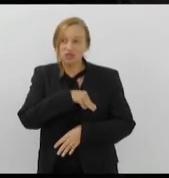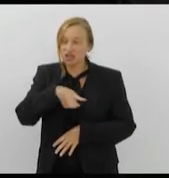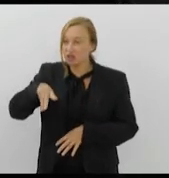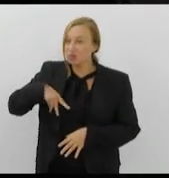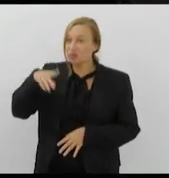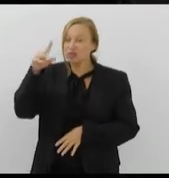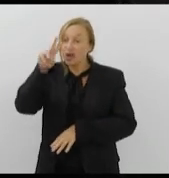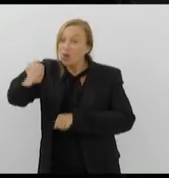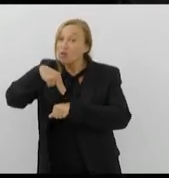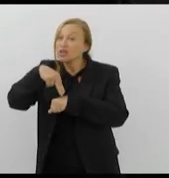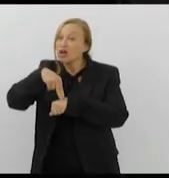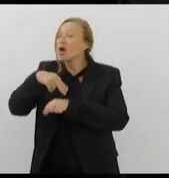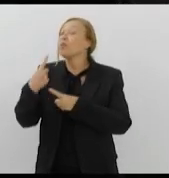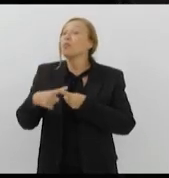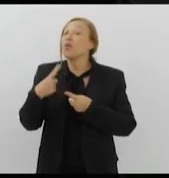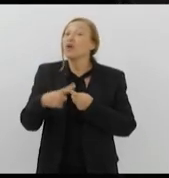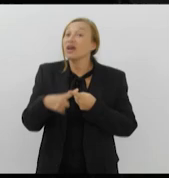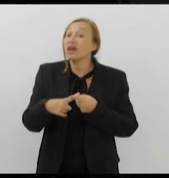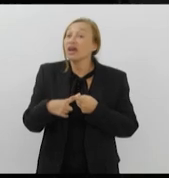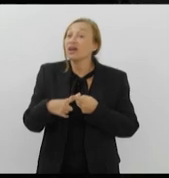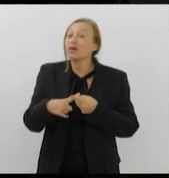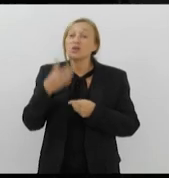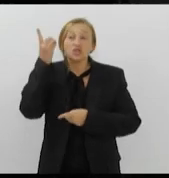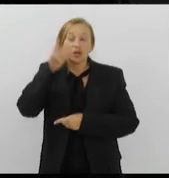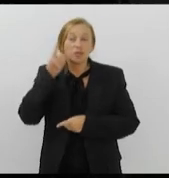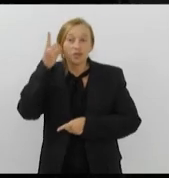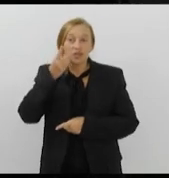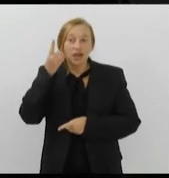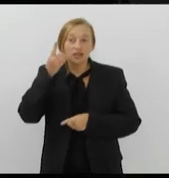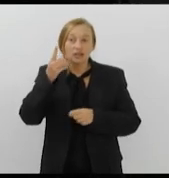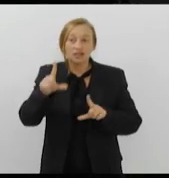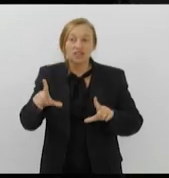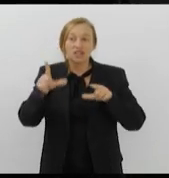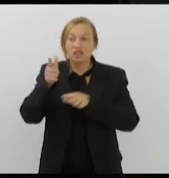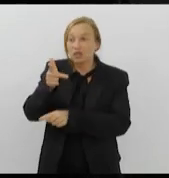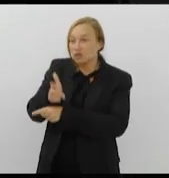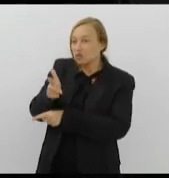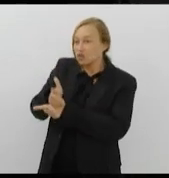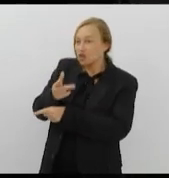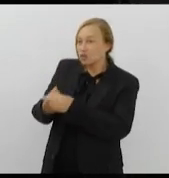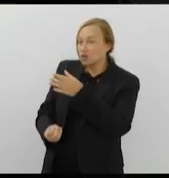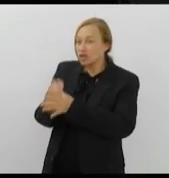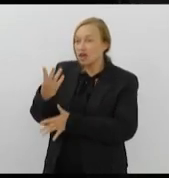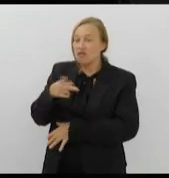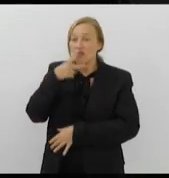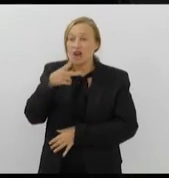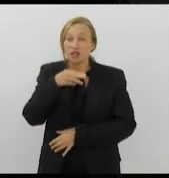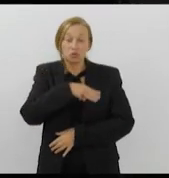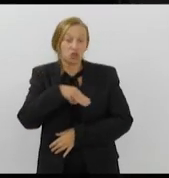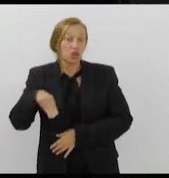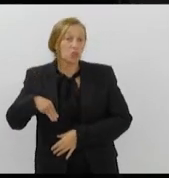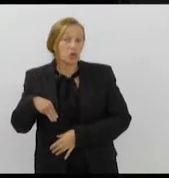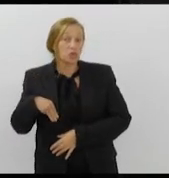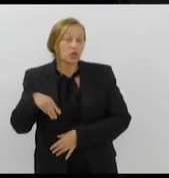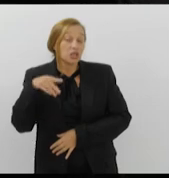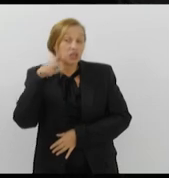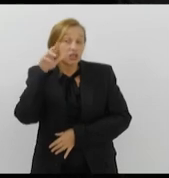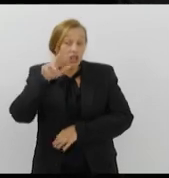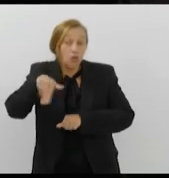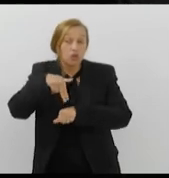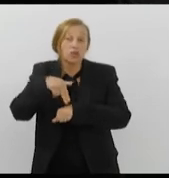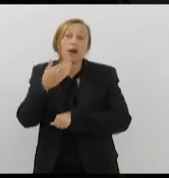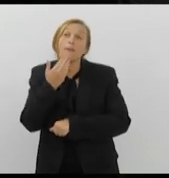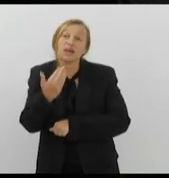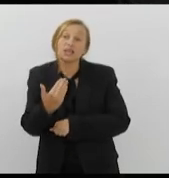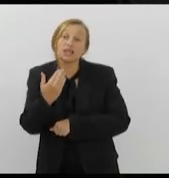pô. Por que esses parlamentares não fazem um vídeo falando isso aqui, ó? Falando que o Ministério Público da União está pedindo